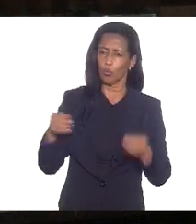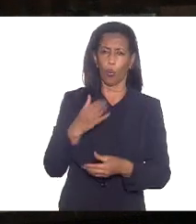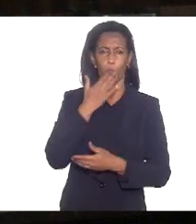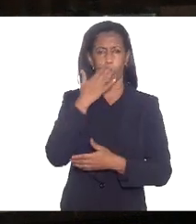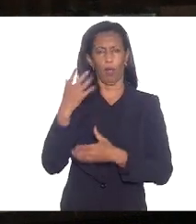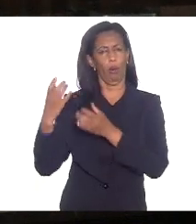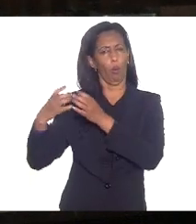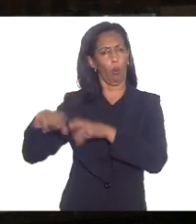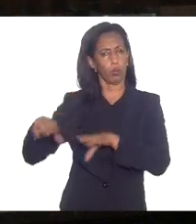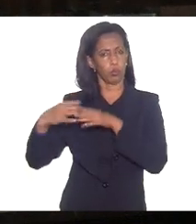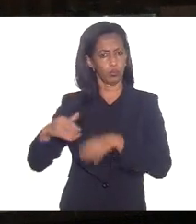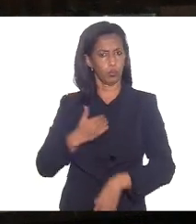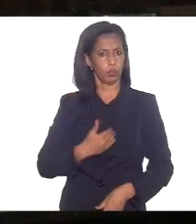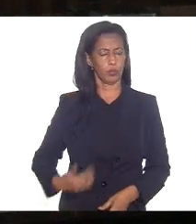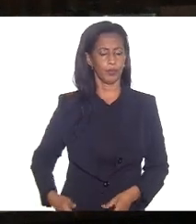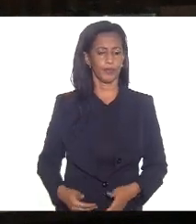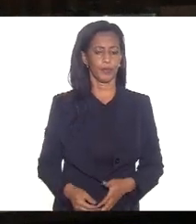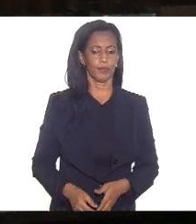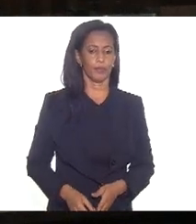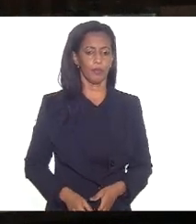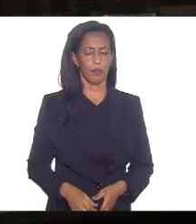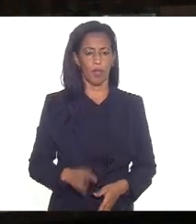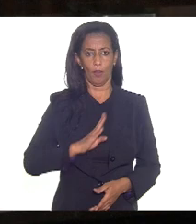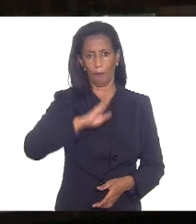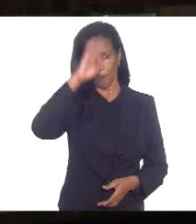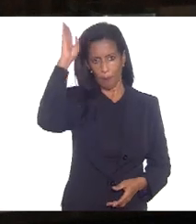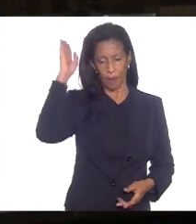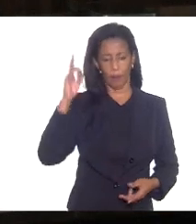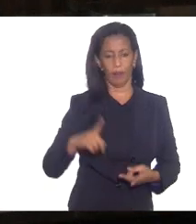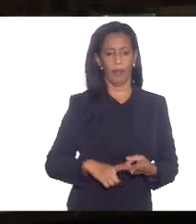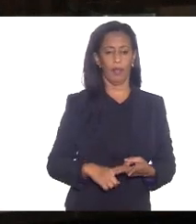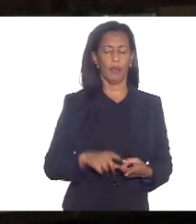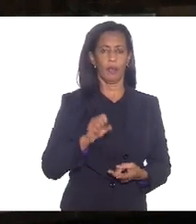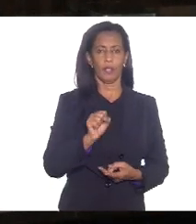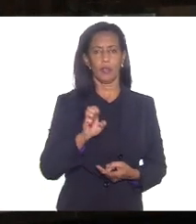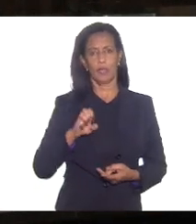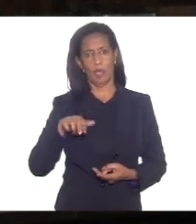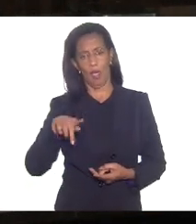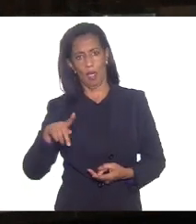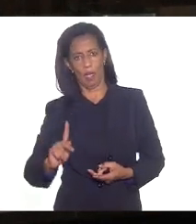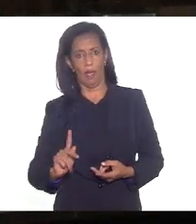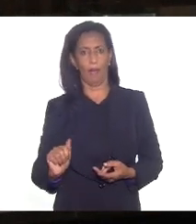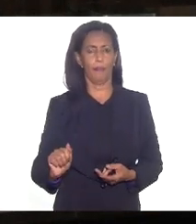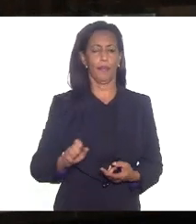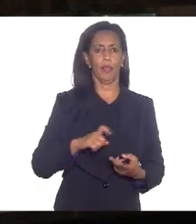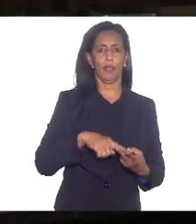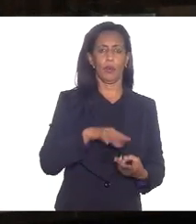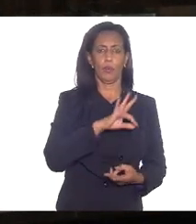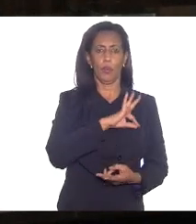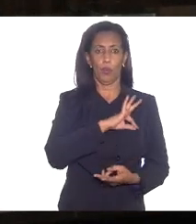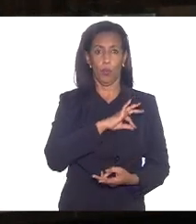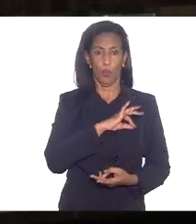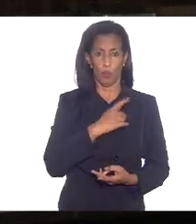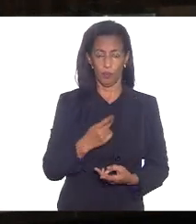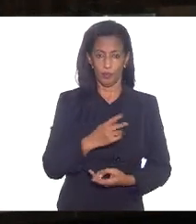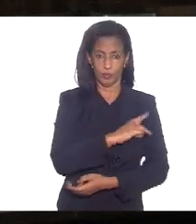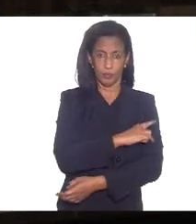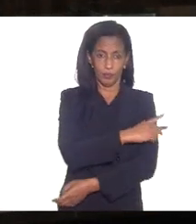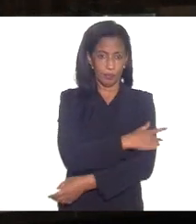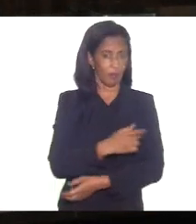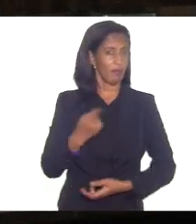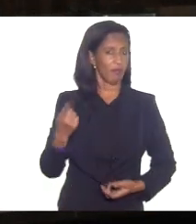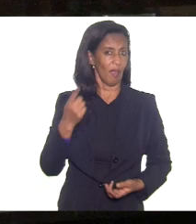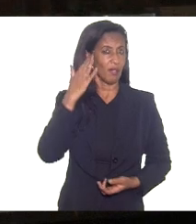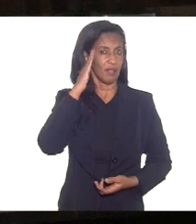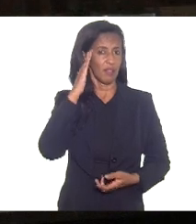de concurso público, bombeiros, CEAP e policiais militares, há de